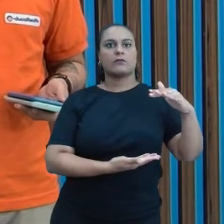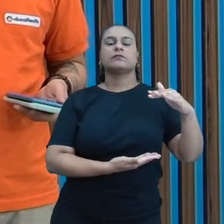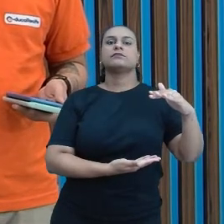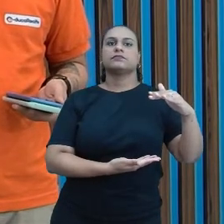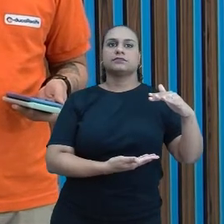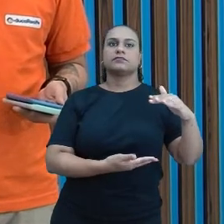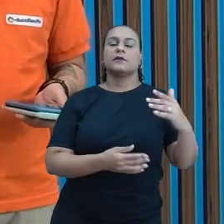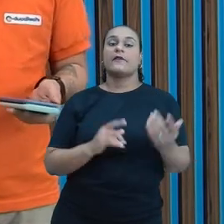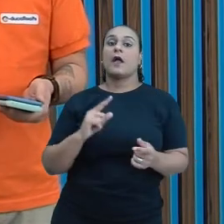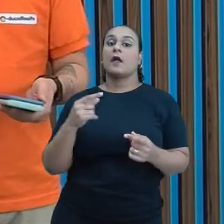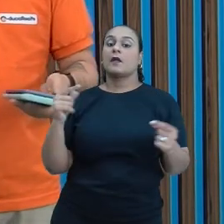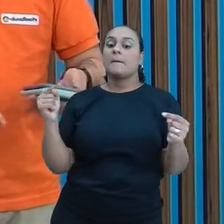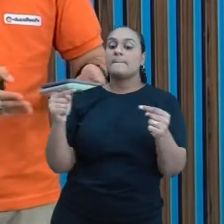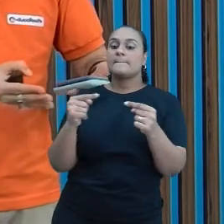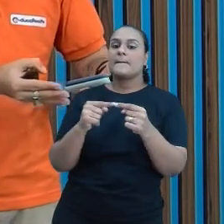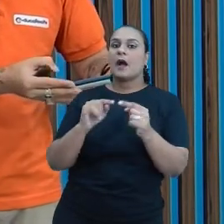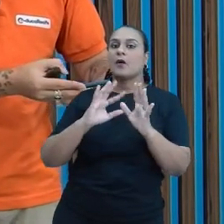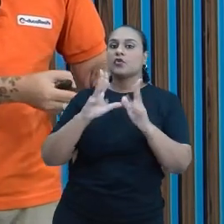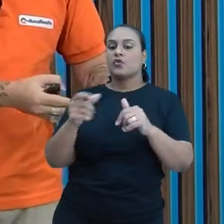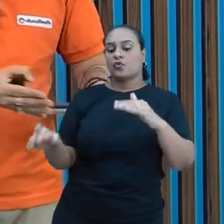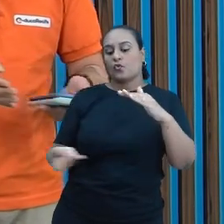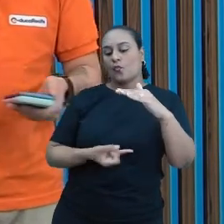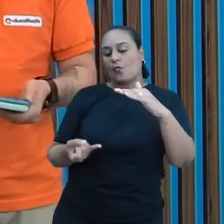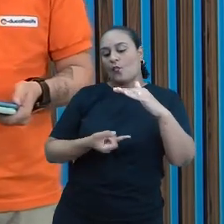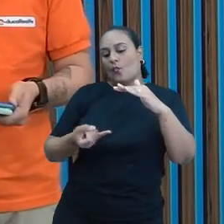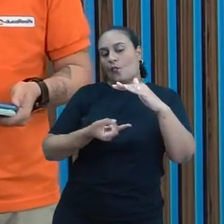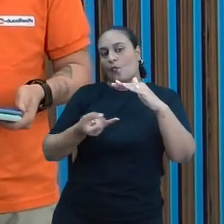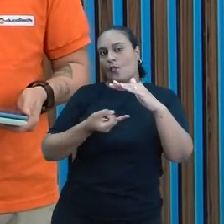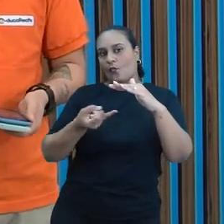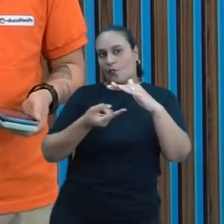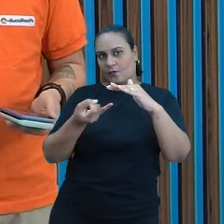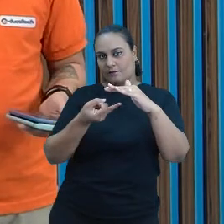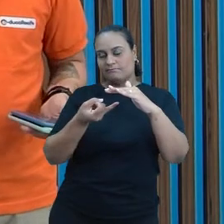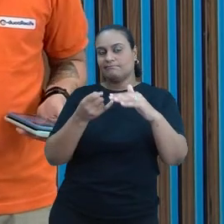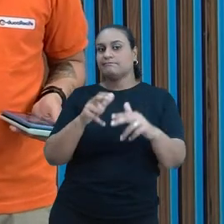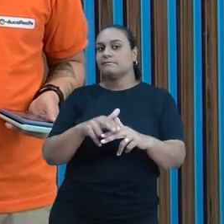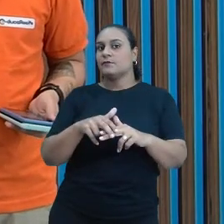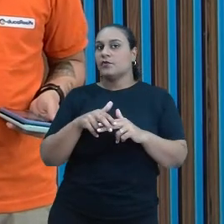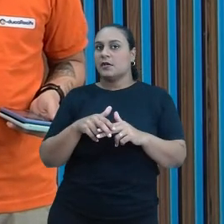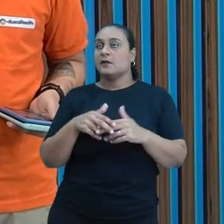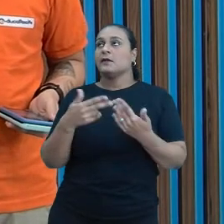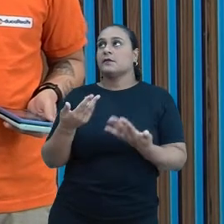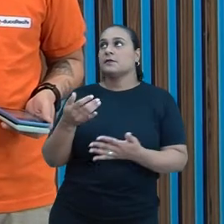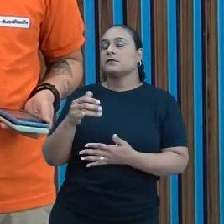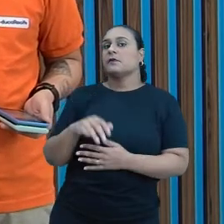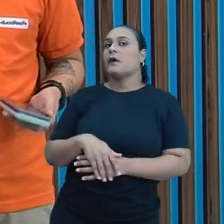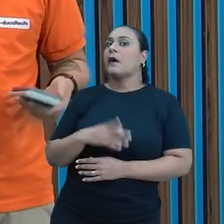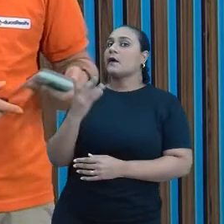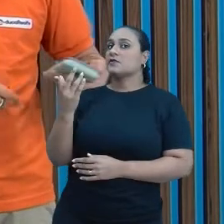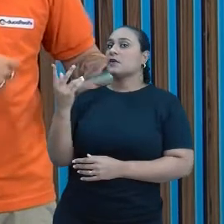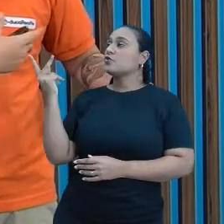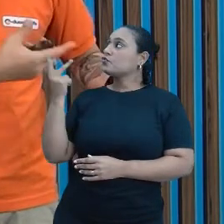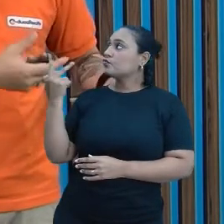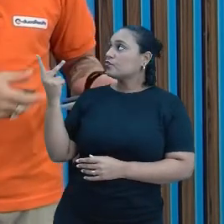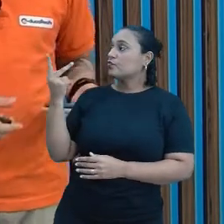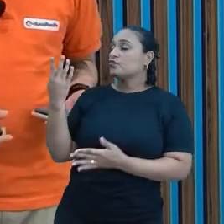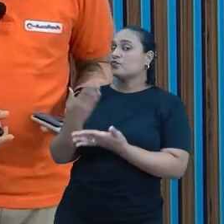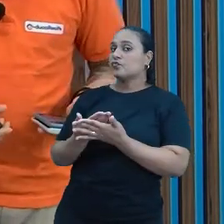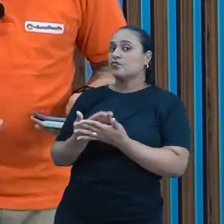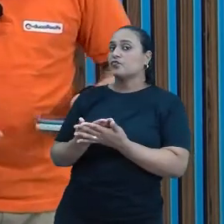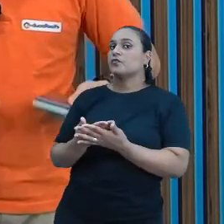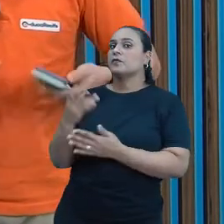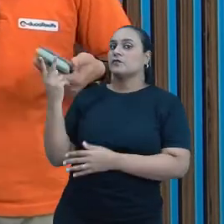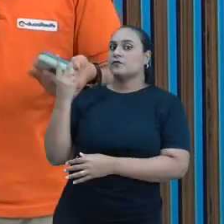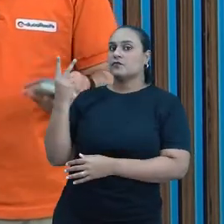os fatiamentos, por isso que a gente está estudando o cilindro, o prisma, e a gente não está estudando, por exemplo, a pirâmide. A gente vai ver que é